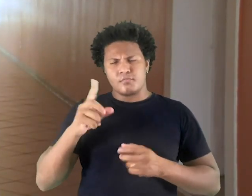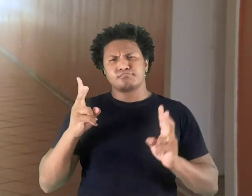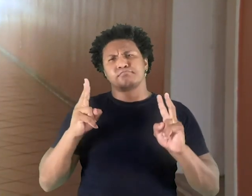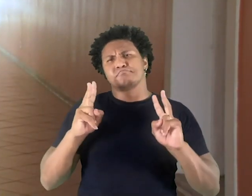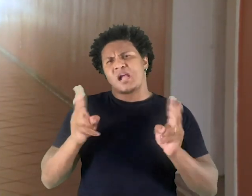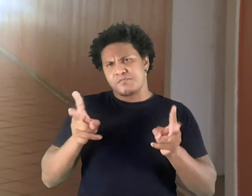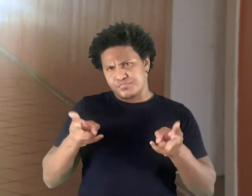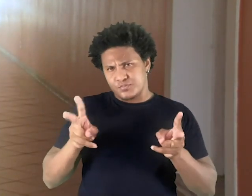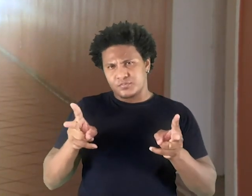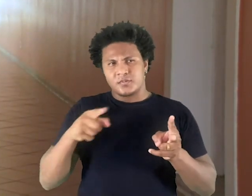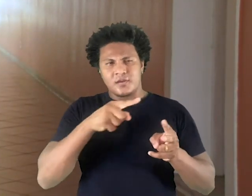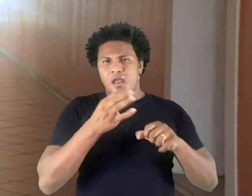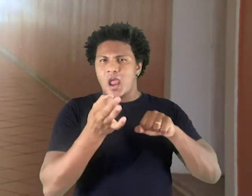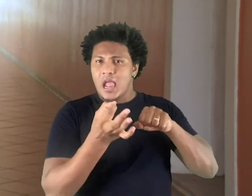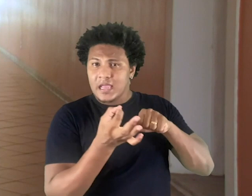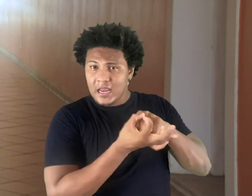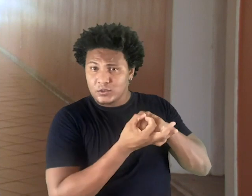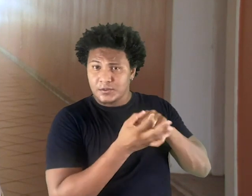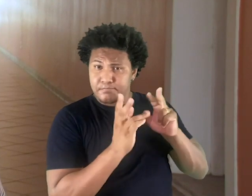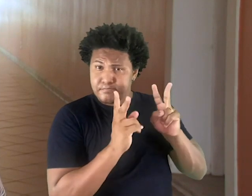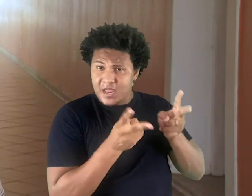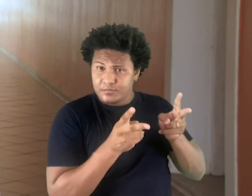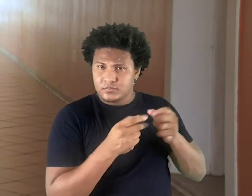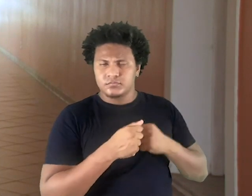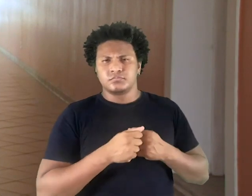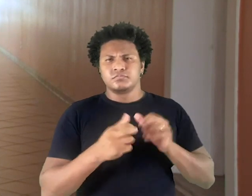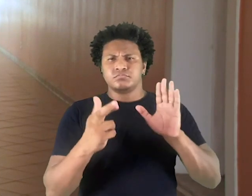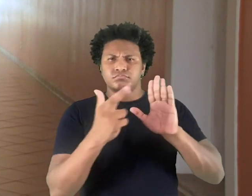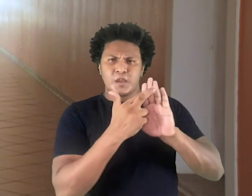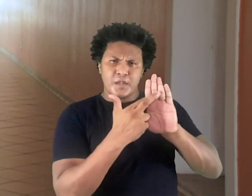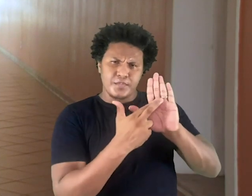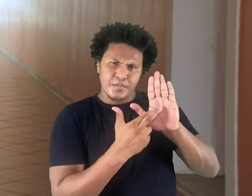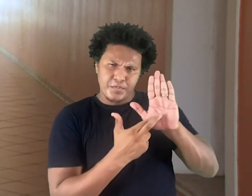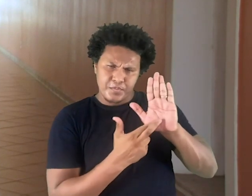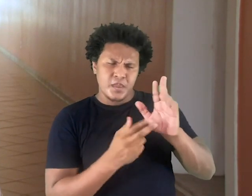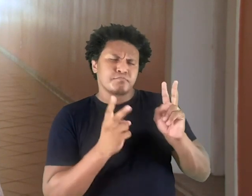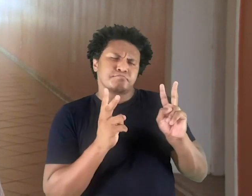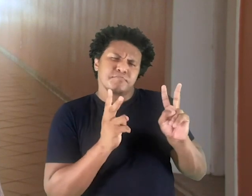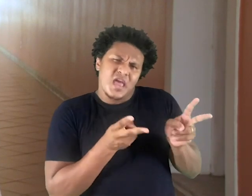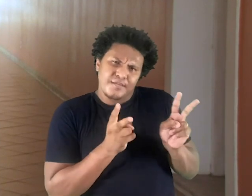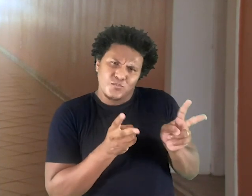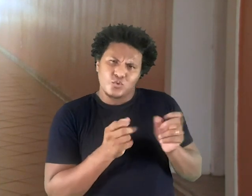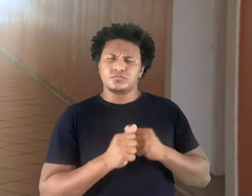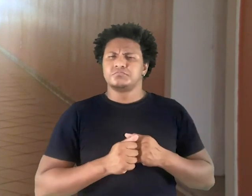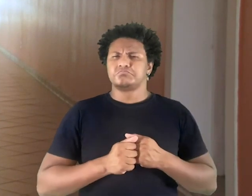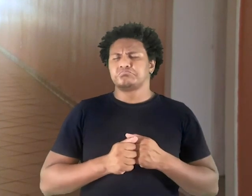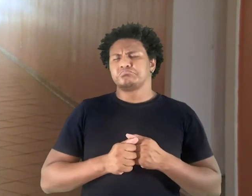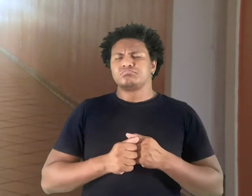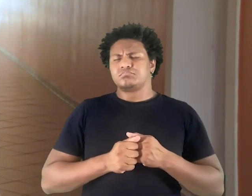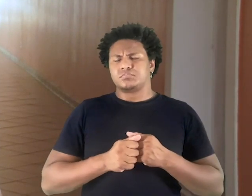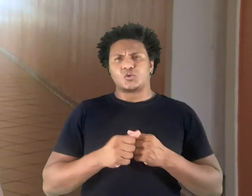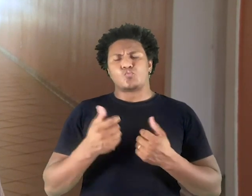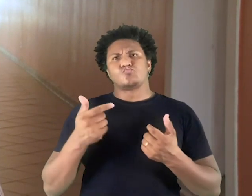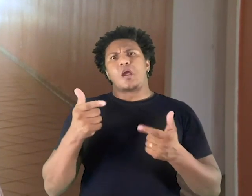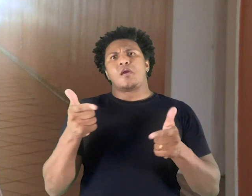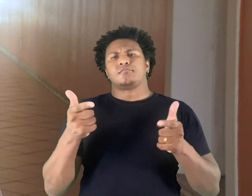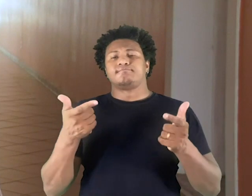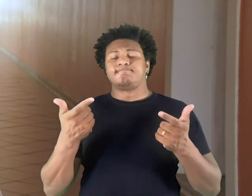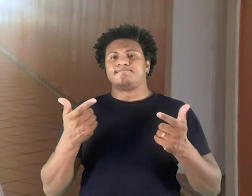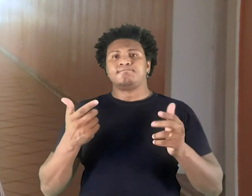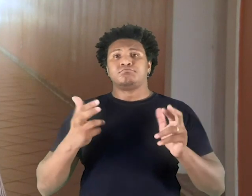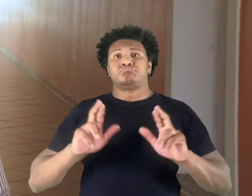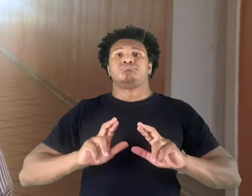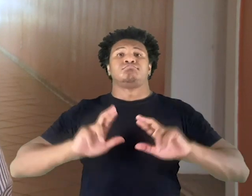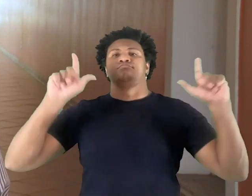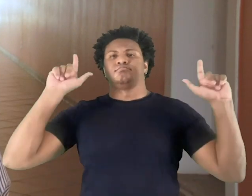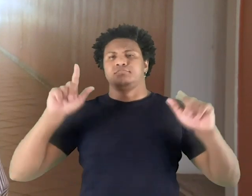com a mesma operação que está ocorrendo na graduação. Os protocolos serão semelhantes, não há uma distinção do ponto de